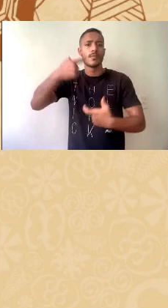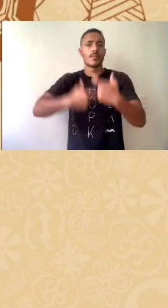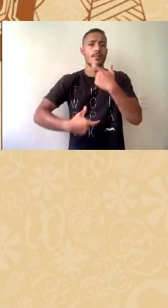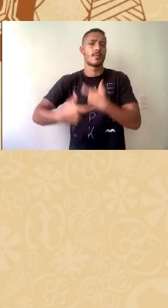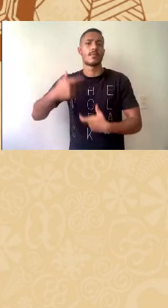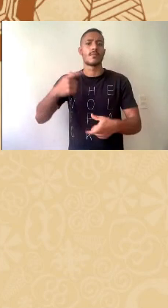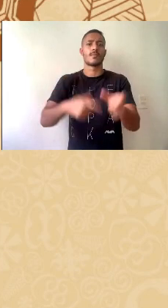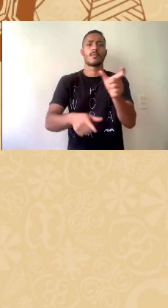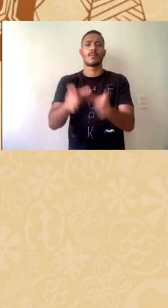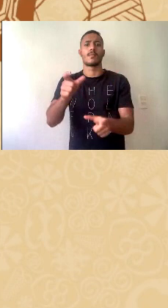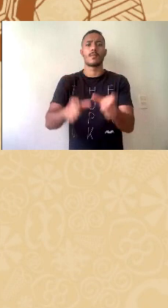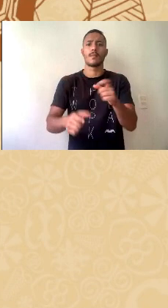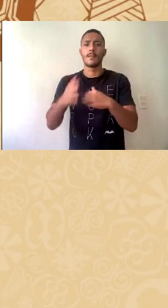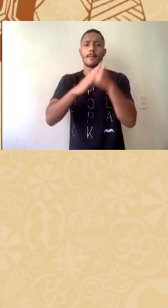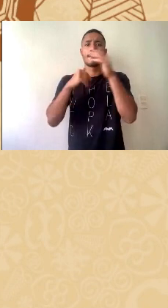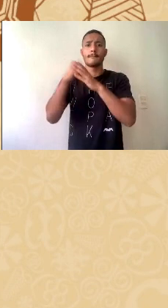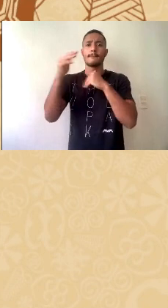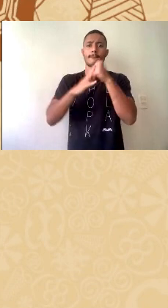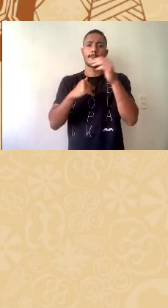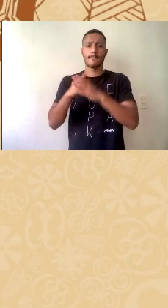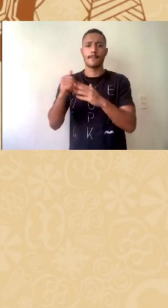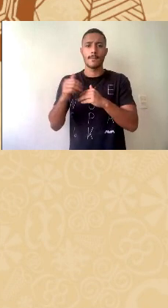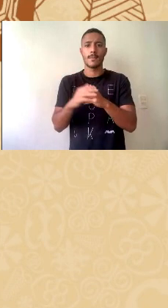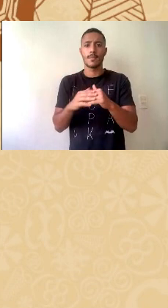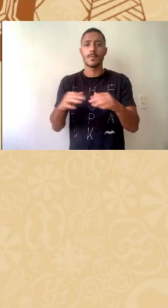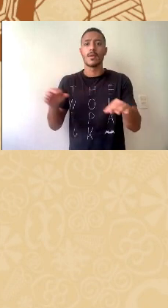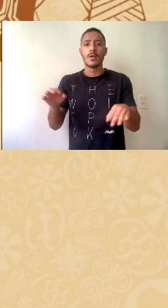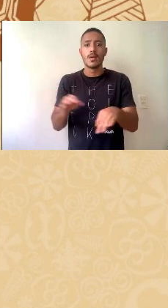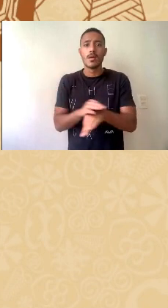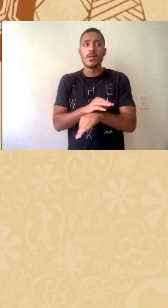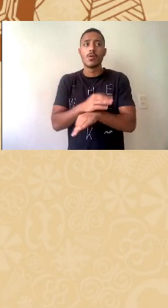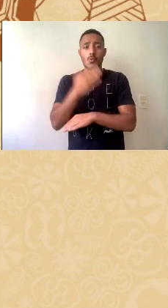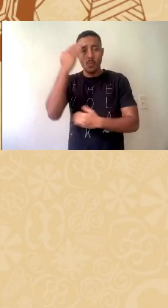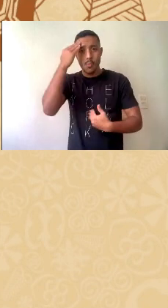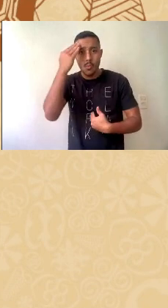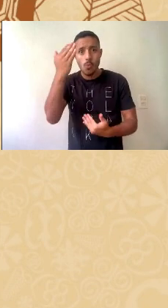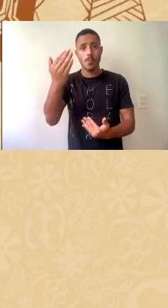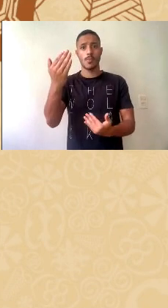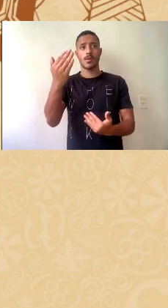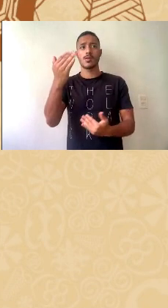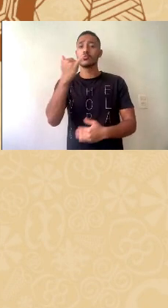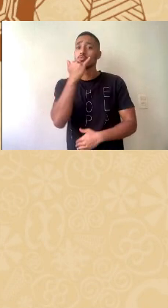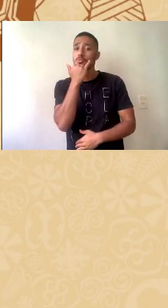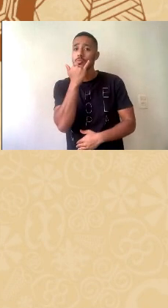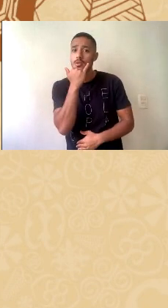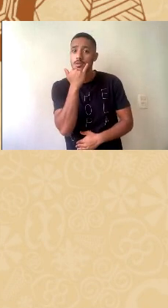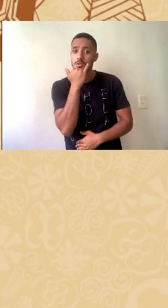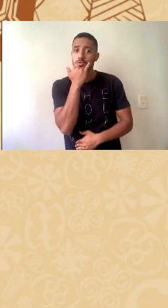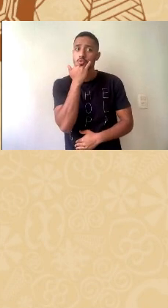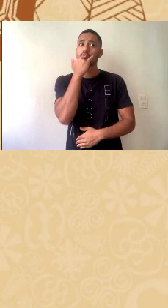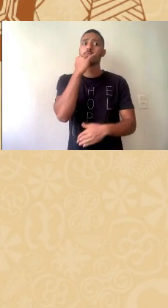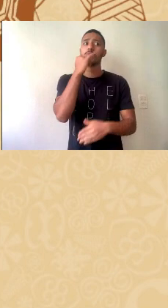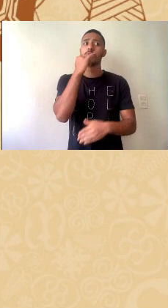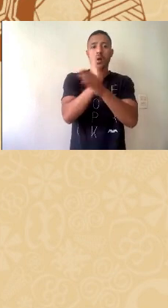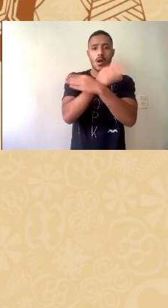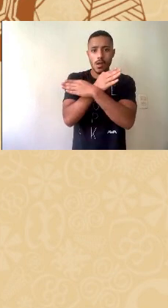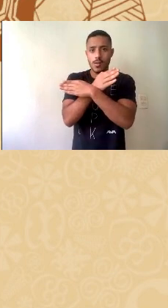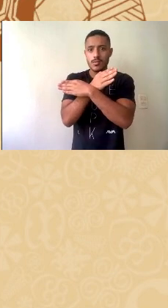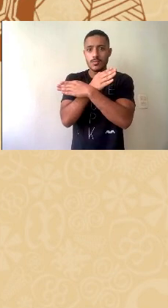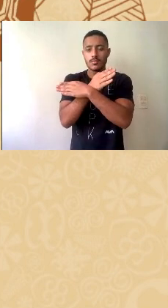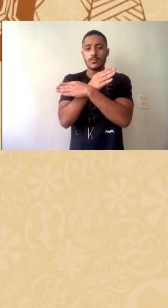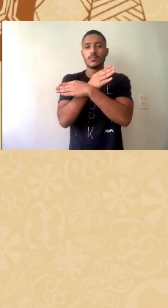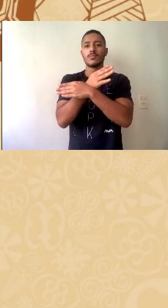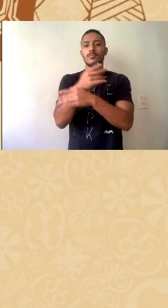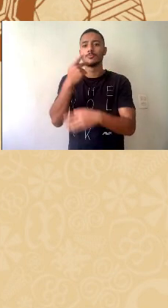né? Então, termino aqui, desculpa, a gente põe o PowerPoint para organizar a fala, mas não consegue. Desculpa.